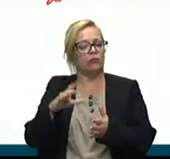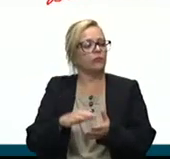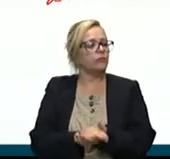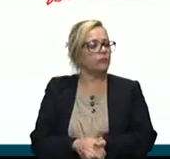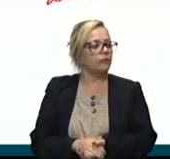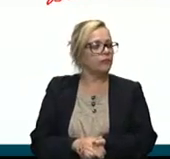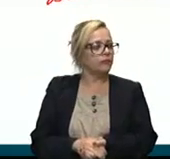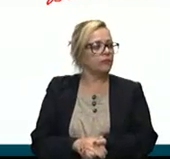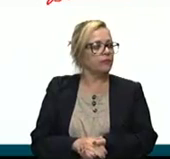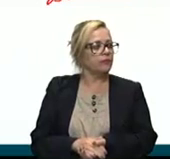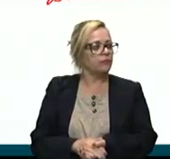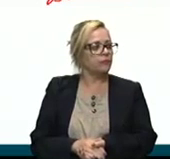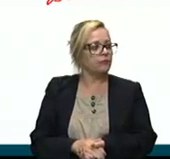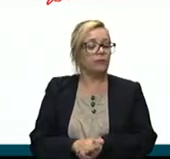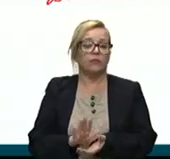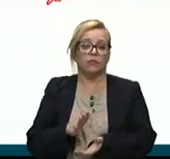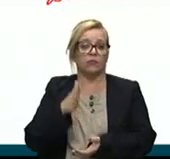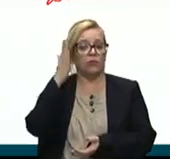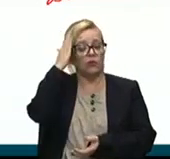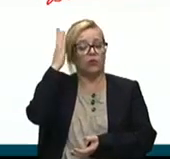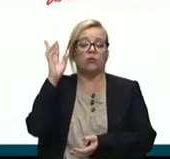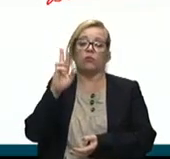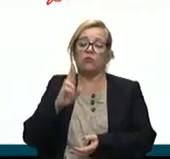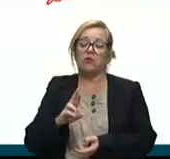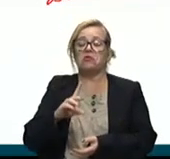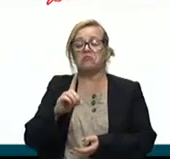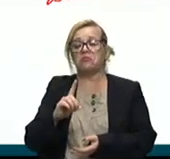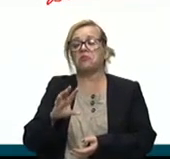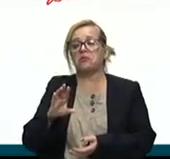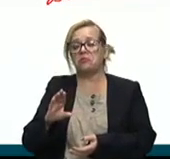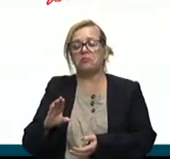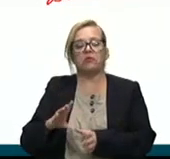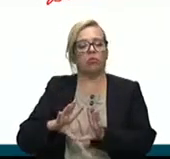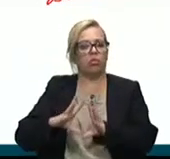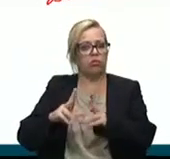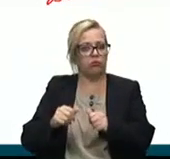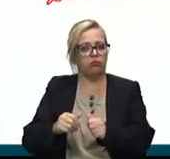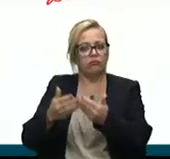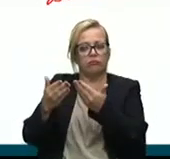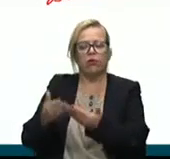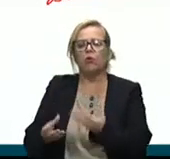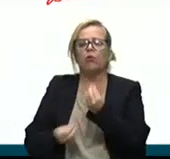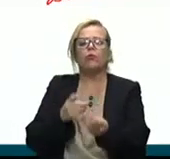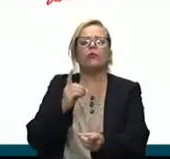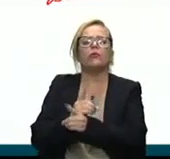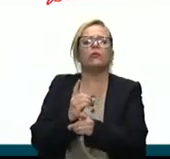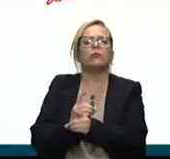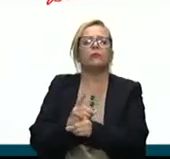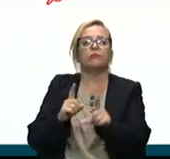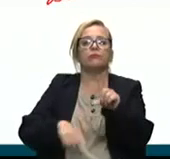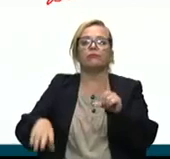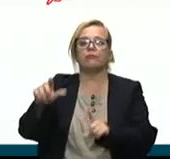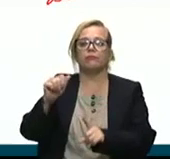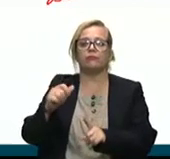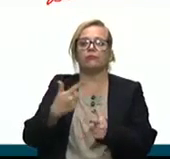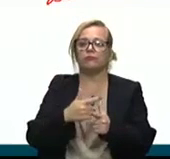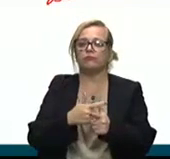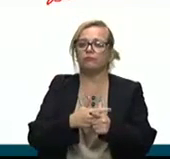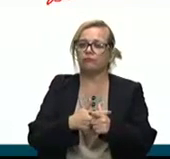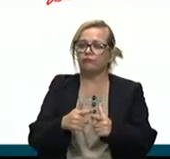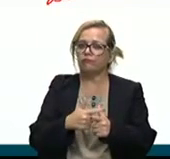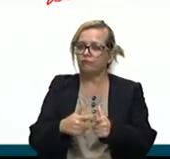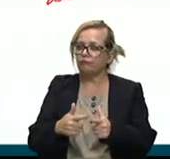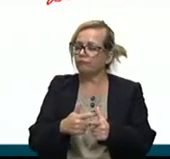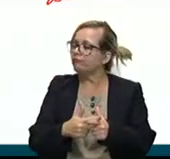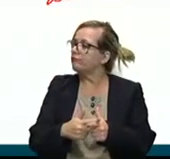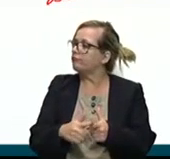Bom, então eu sei o que é o R, eu sei o que é dp de y, eu sei o que é dp de x. Como que eu acho A? Divido desvio padrão dos dados